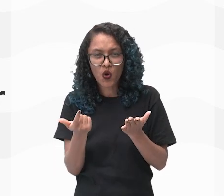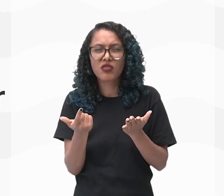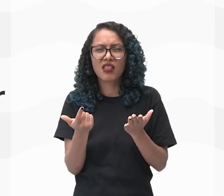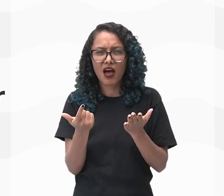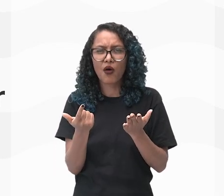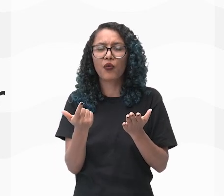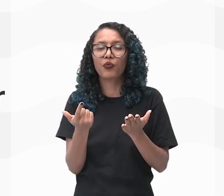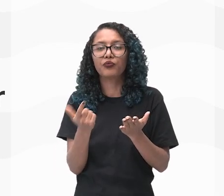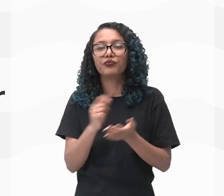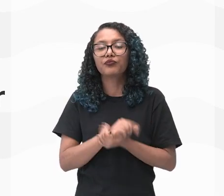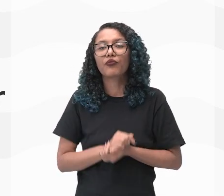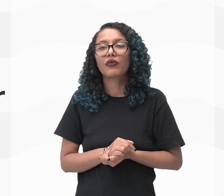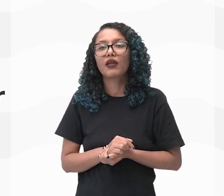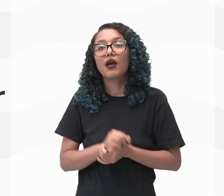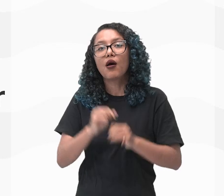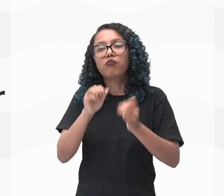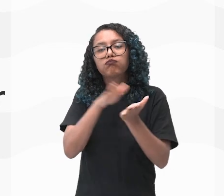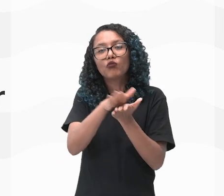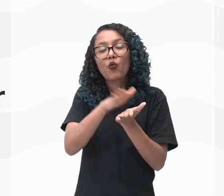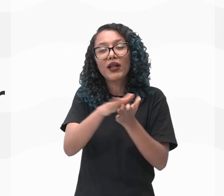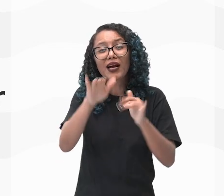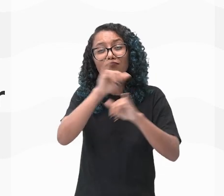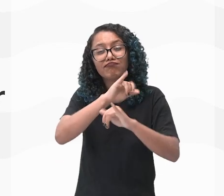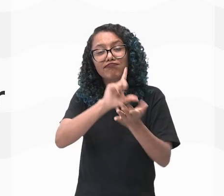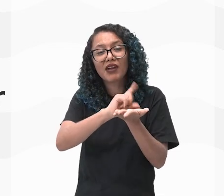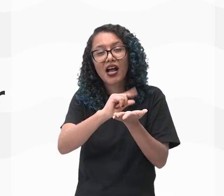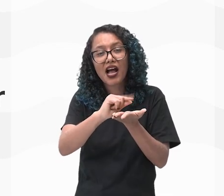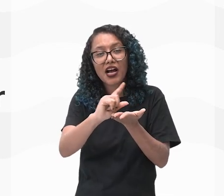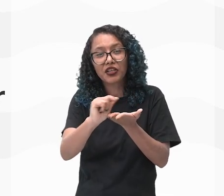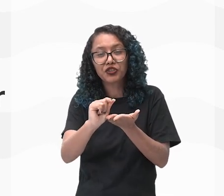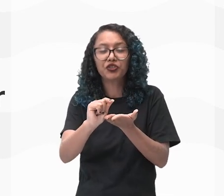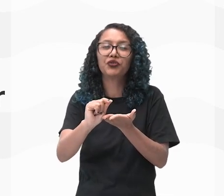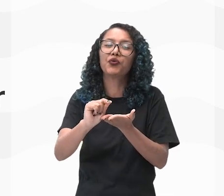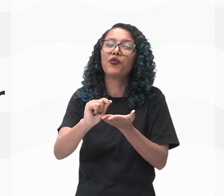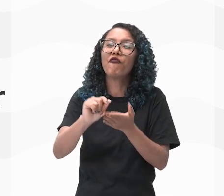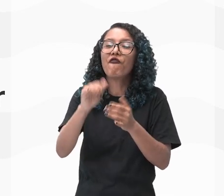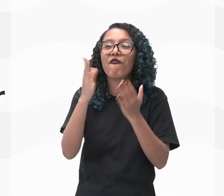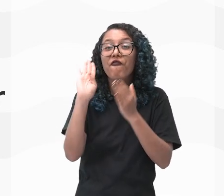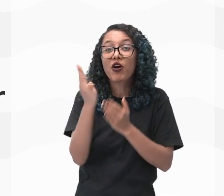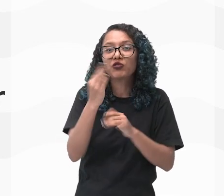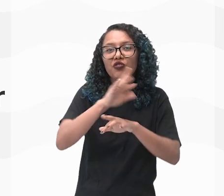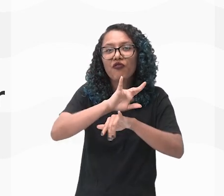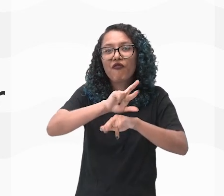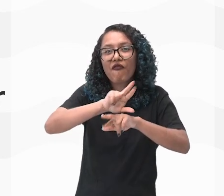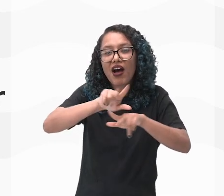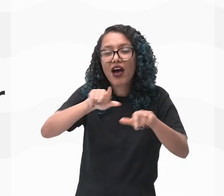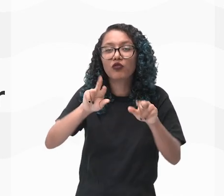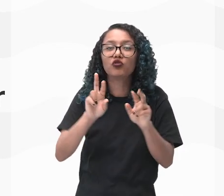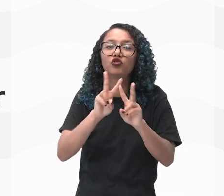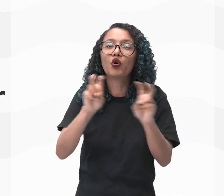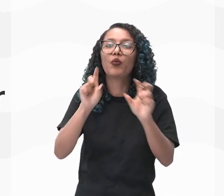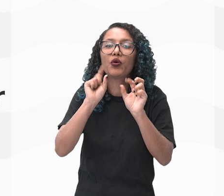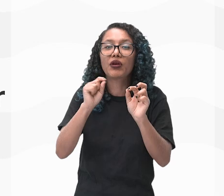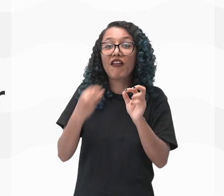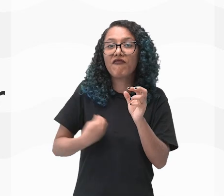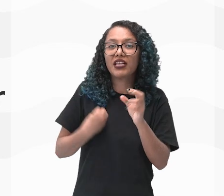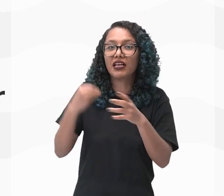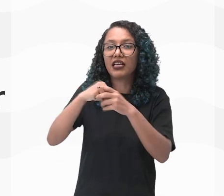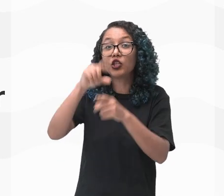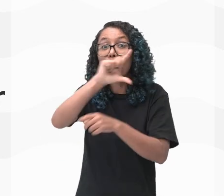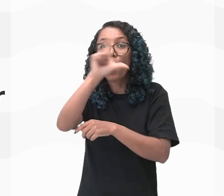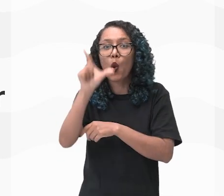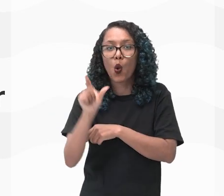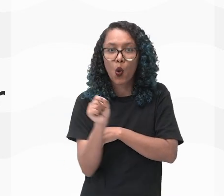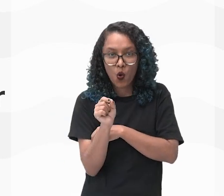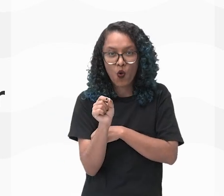da Lua. Então, essas notícias elas eram inventadas para aumentar as vendas nos jornais. Já